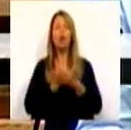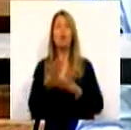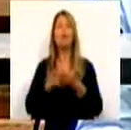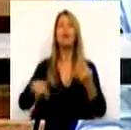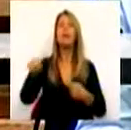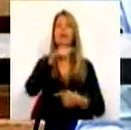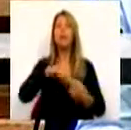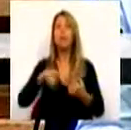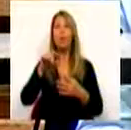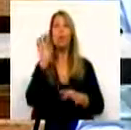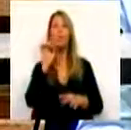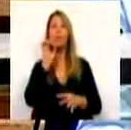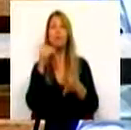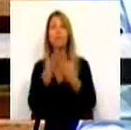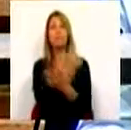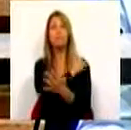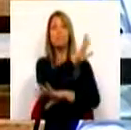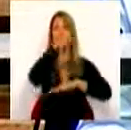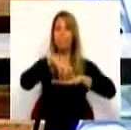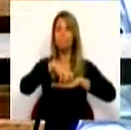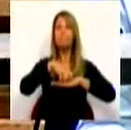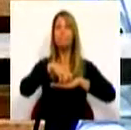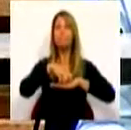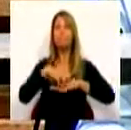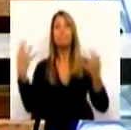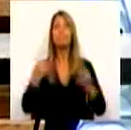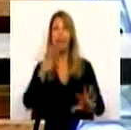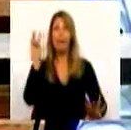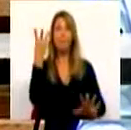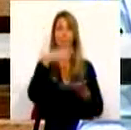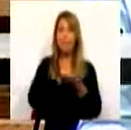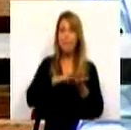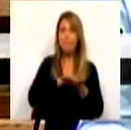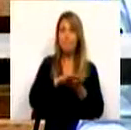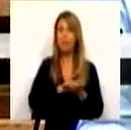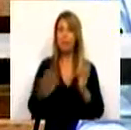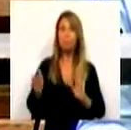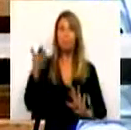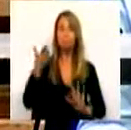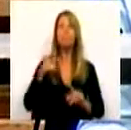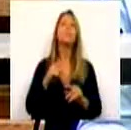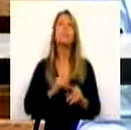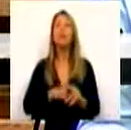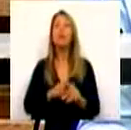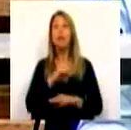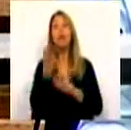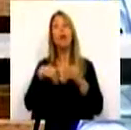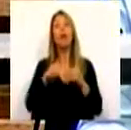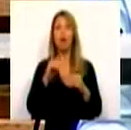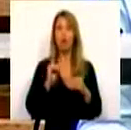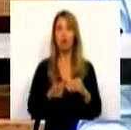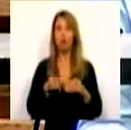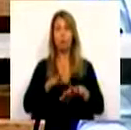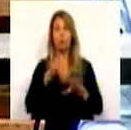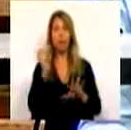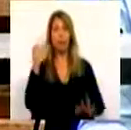a valorização do território e do habitat são os três principais pilares ao qual se acrescenta relativamente aos